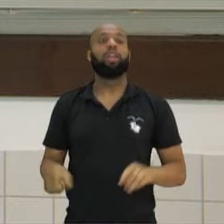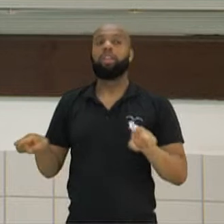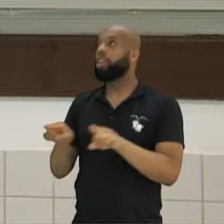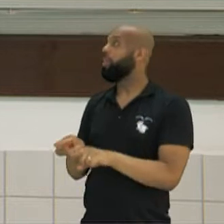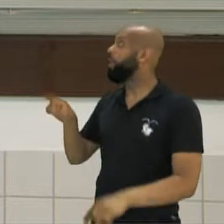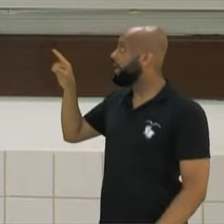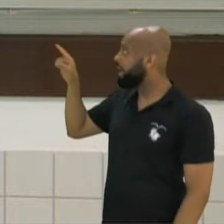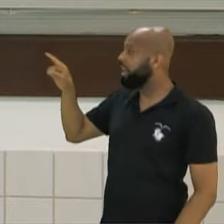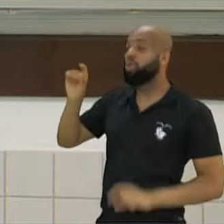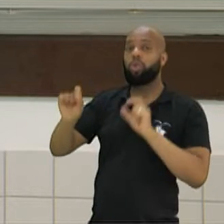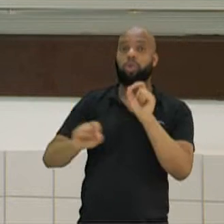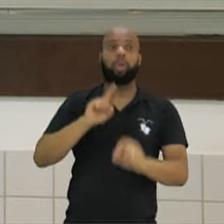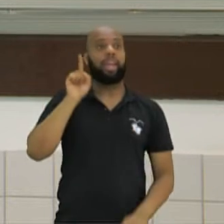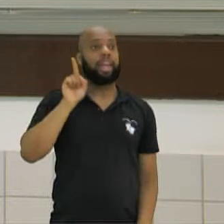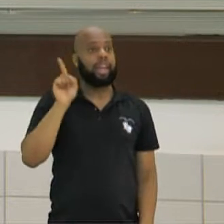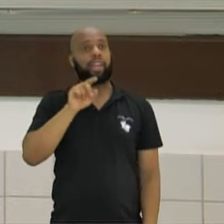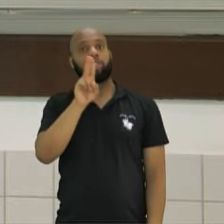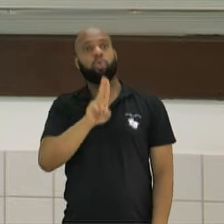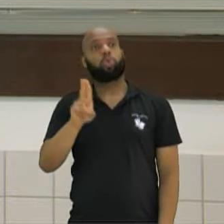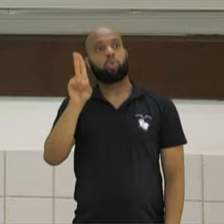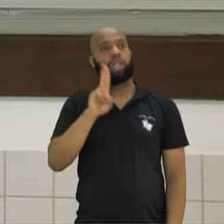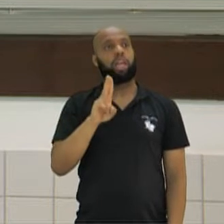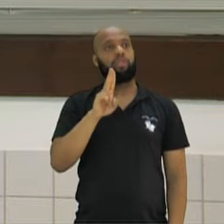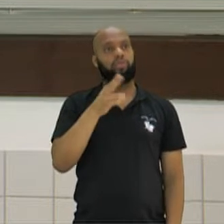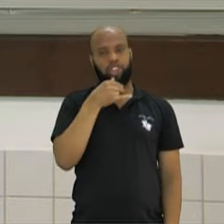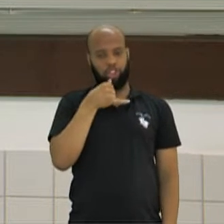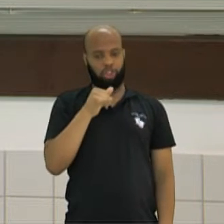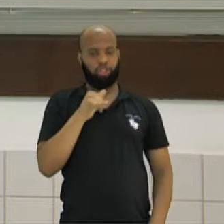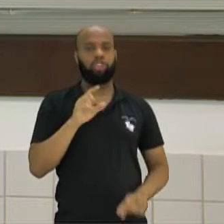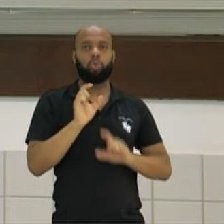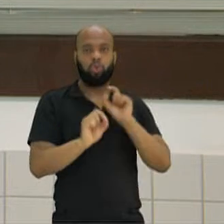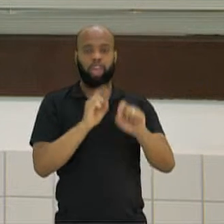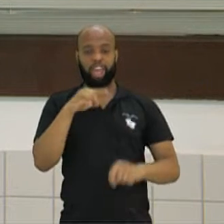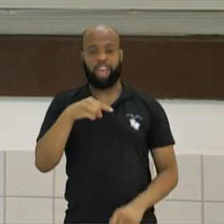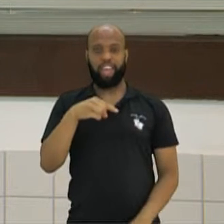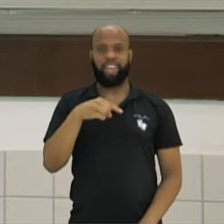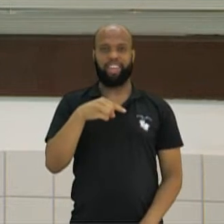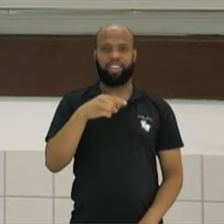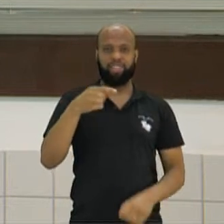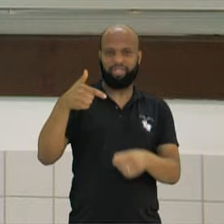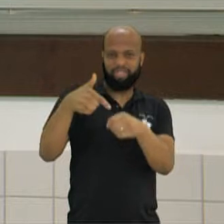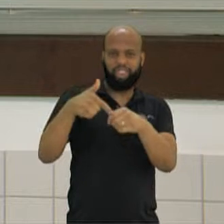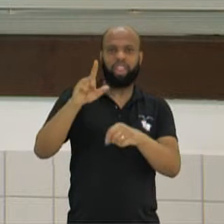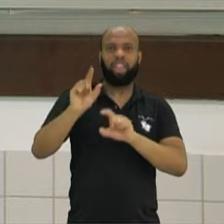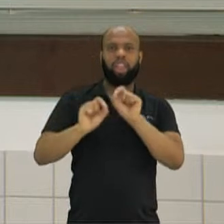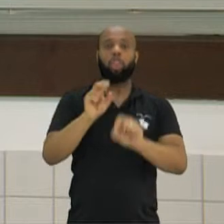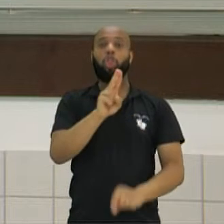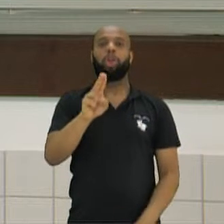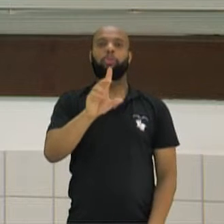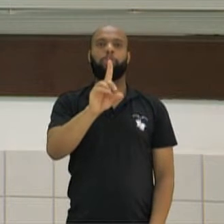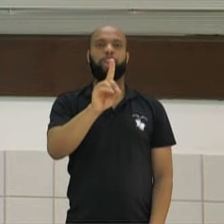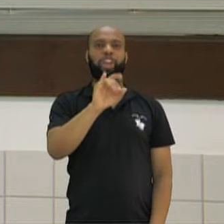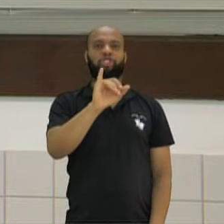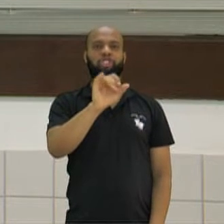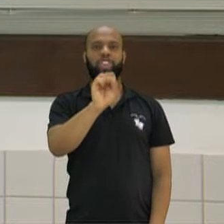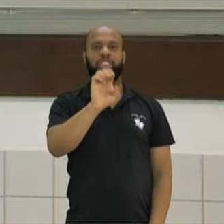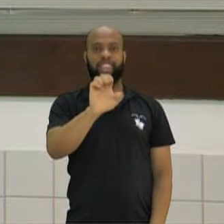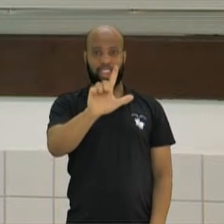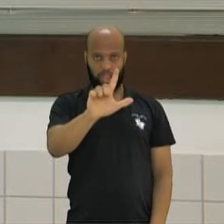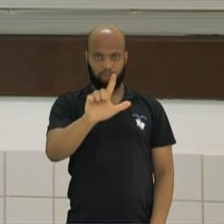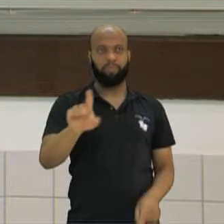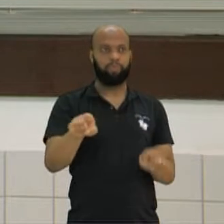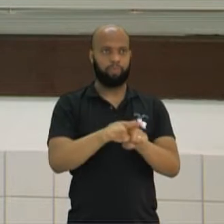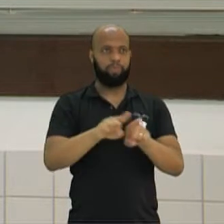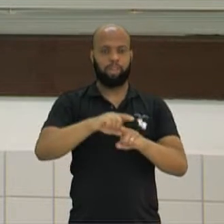né, com energia já de diesel, já é um motor a pistão, né, motor